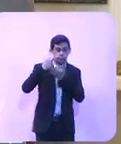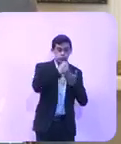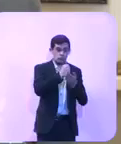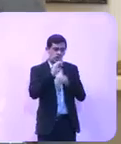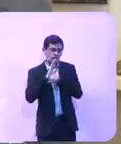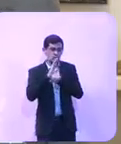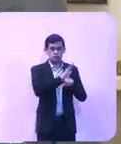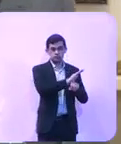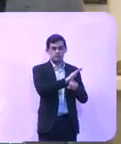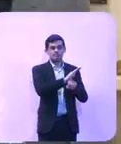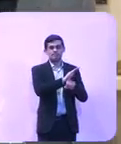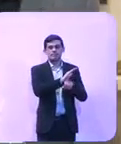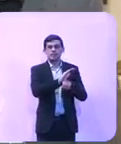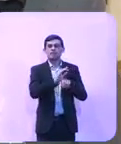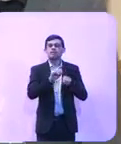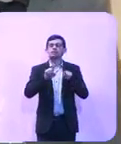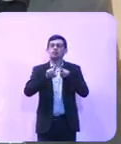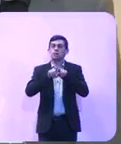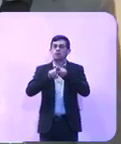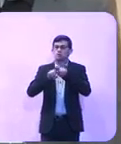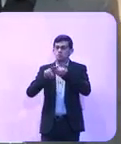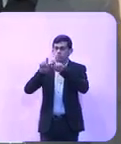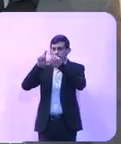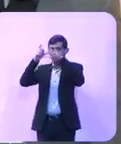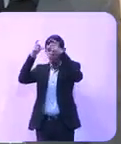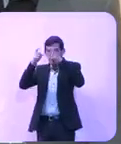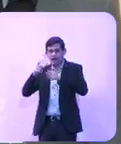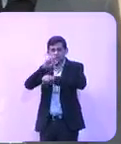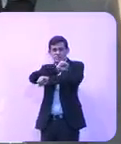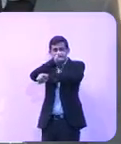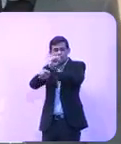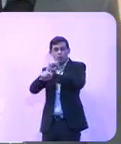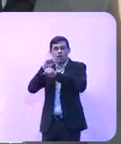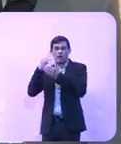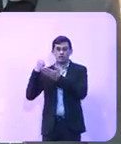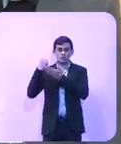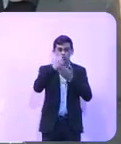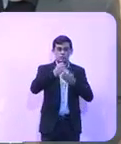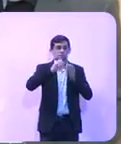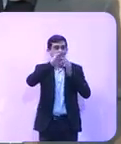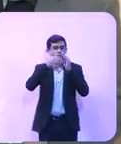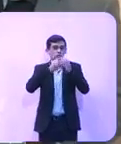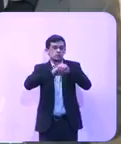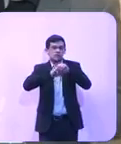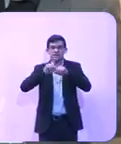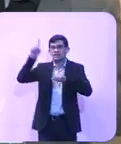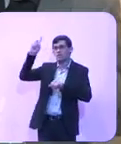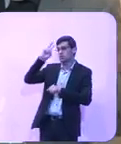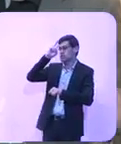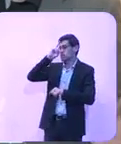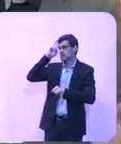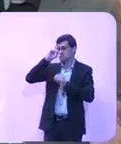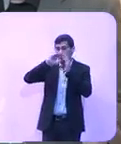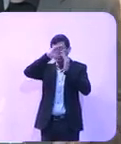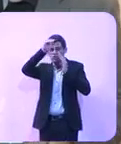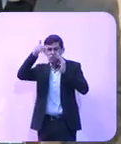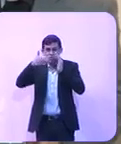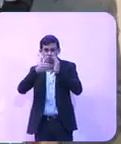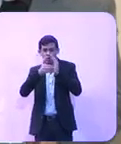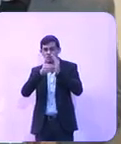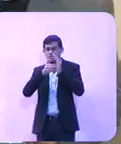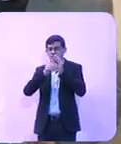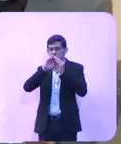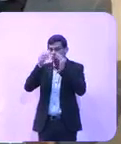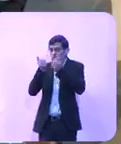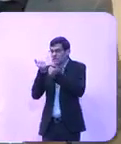lhe envie socorro, e que do Monte Sião ele o ajude, que Deus lembre de todas as suas